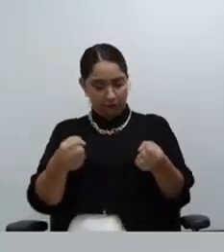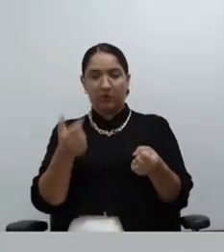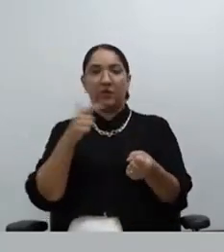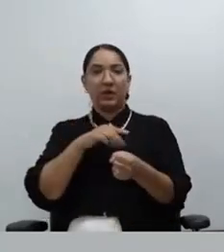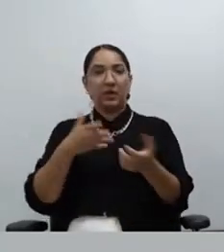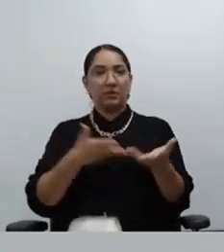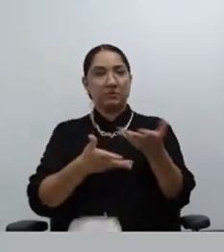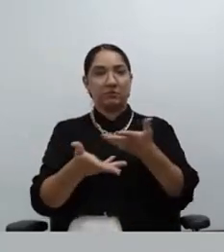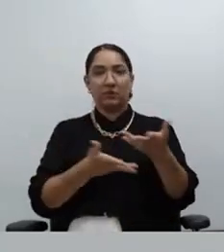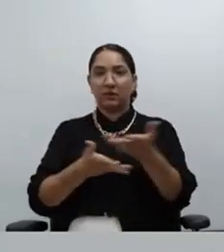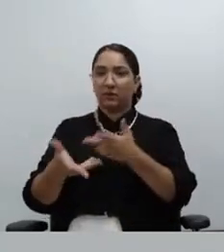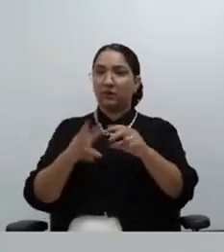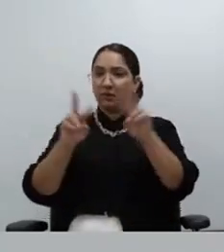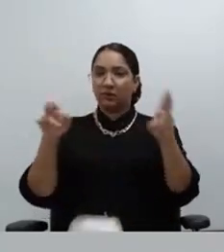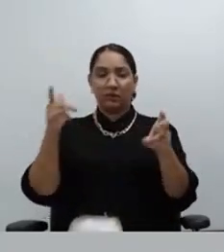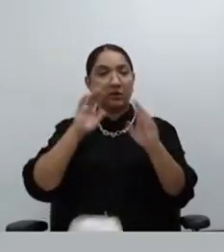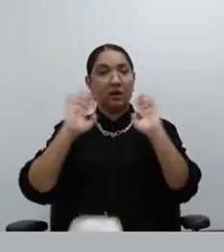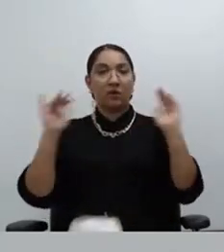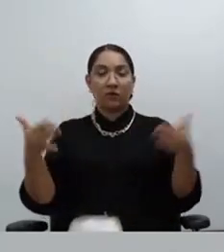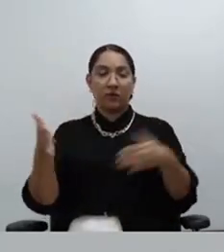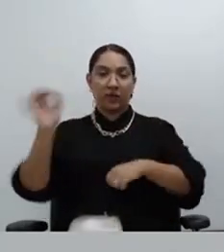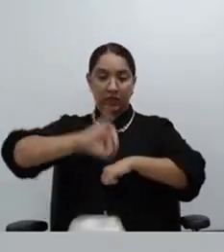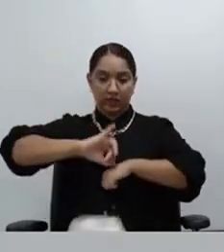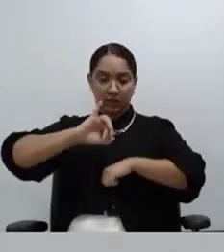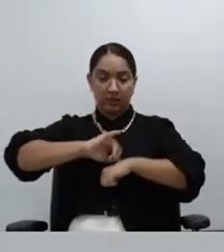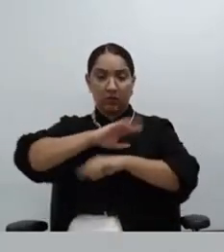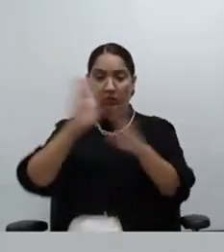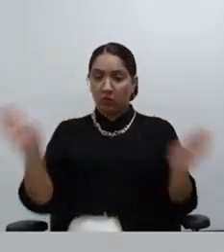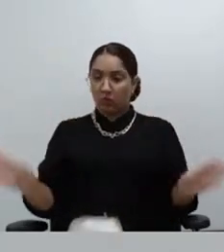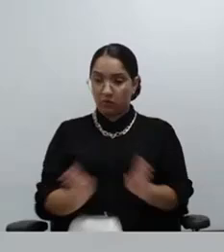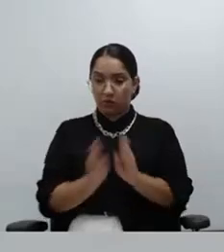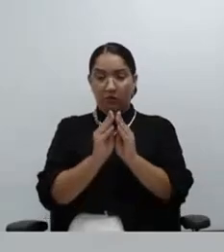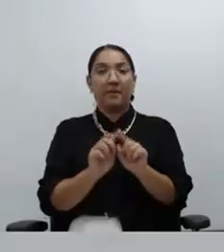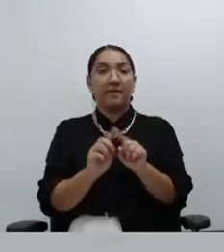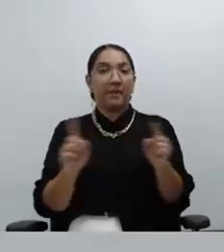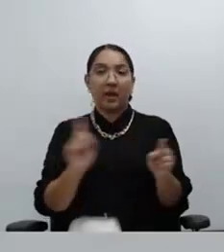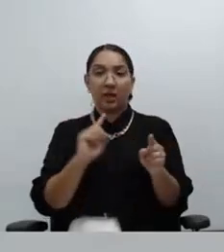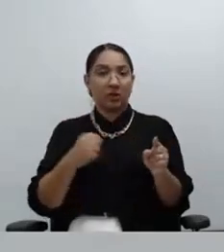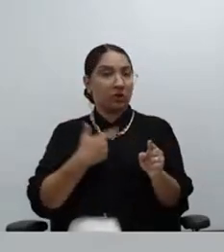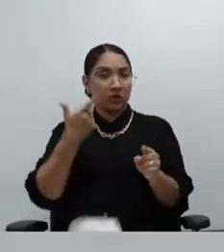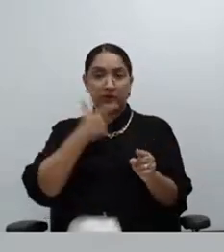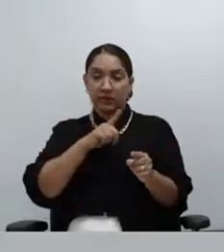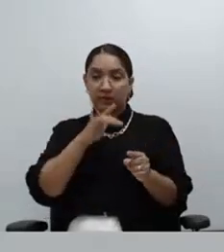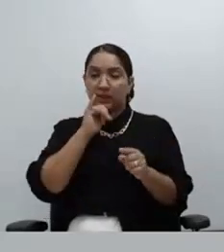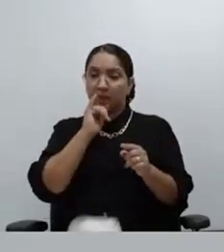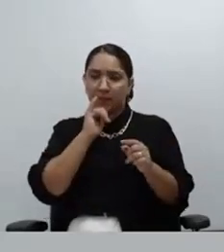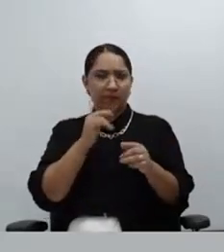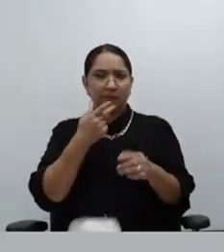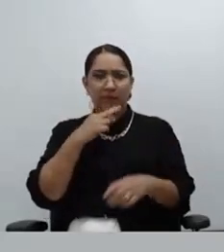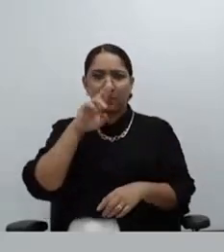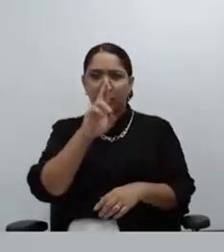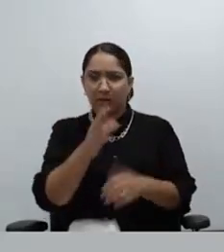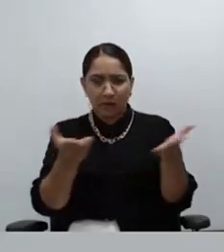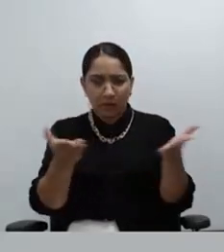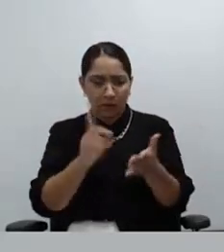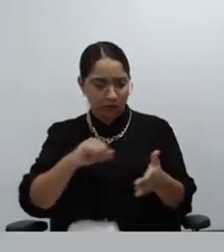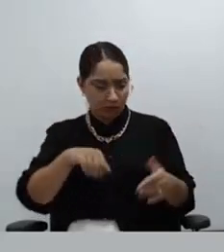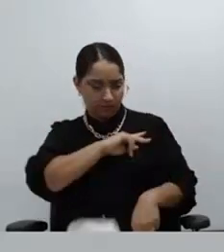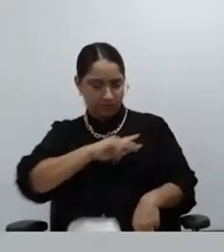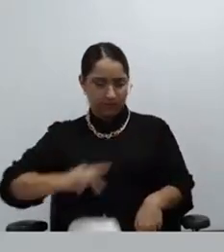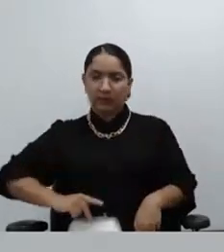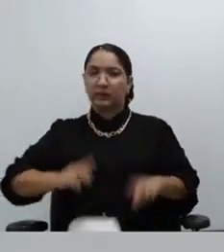a intervenção de forma concentrada e num prazo muito curto, mas nós estamos sempre à disposição, a presidência, para